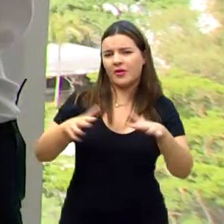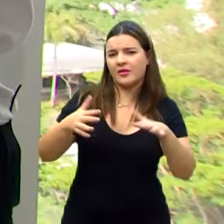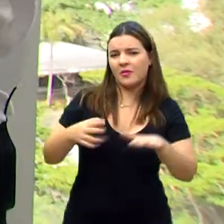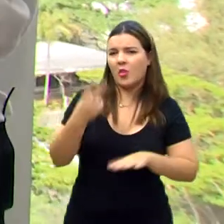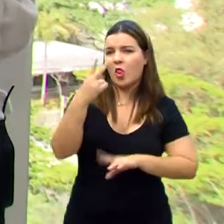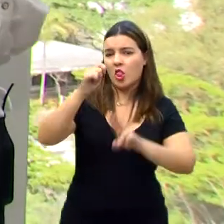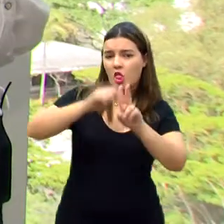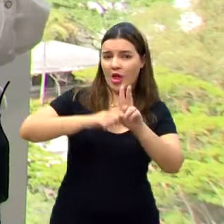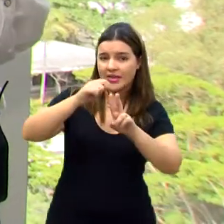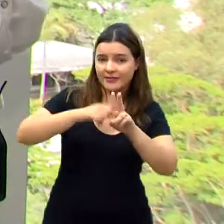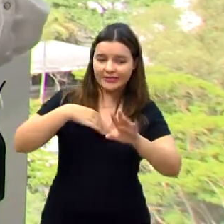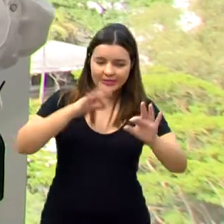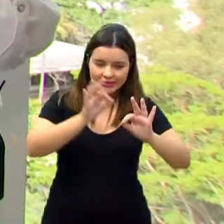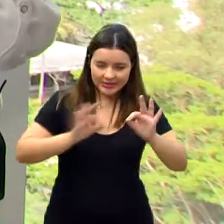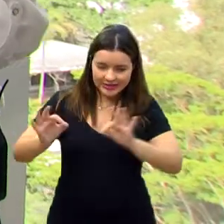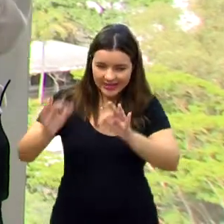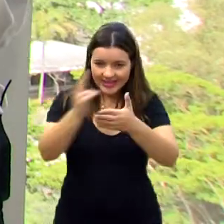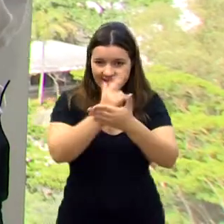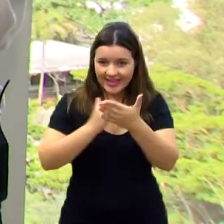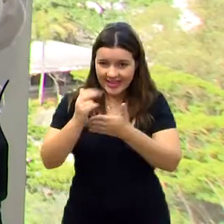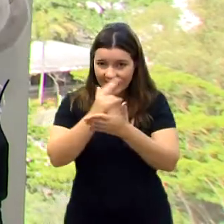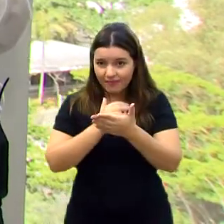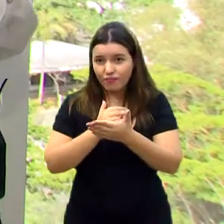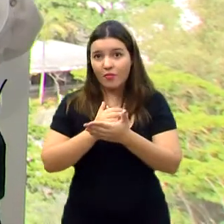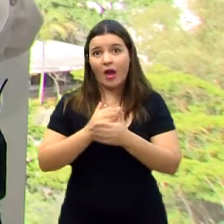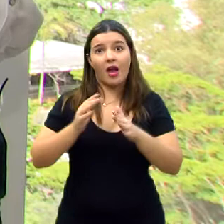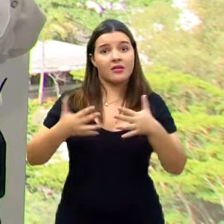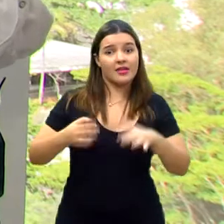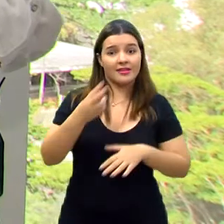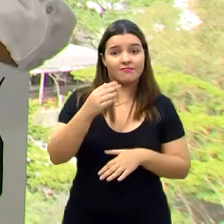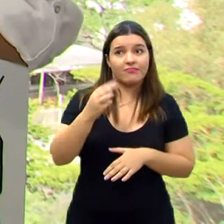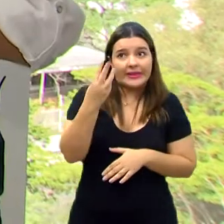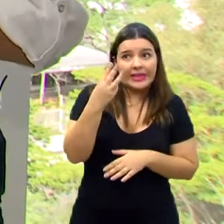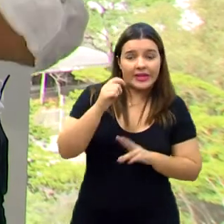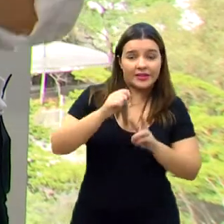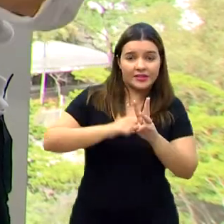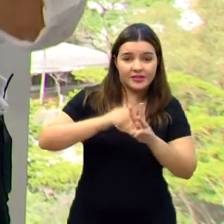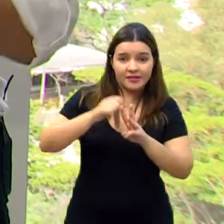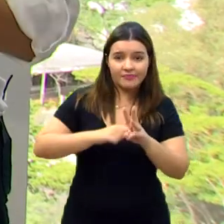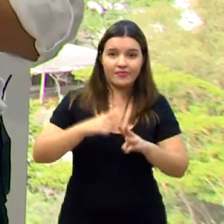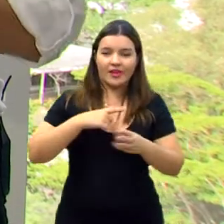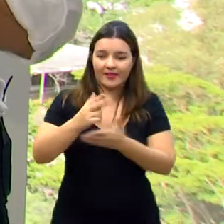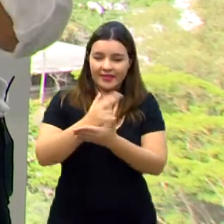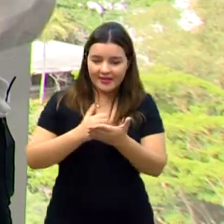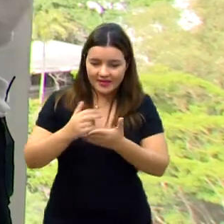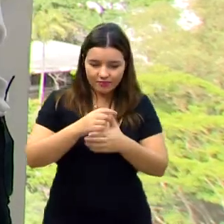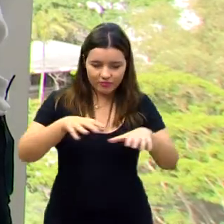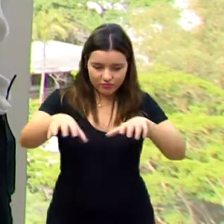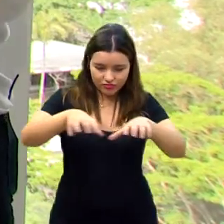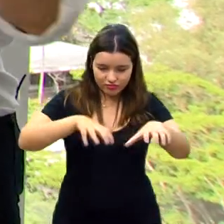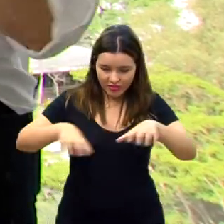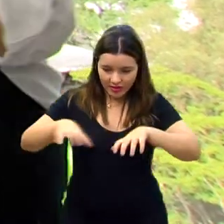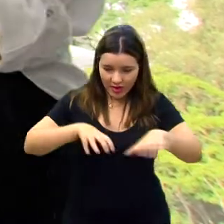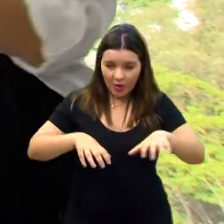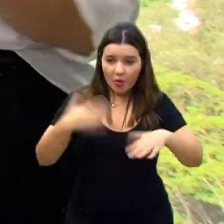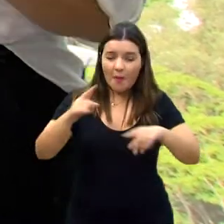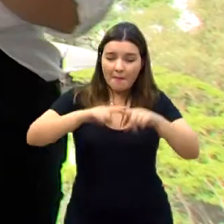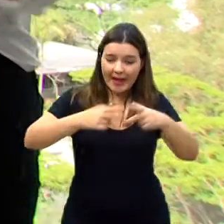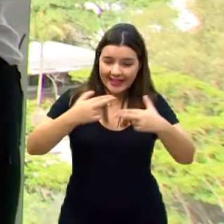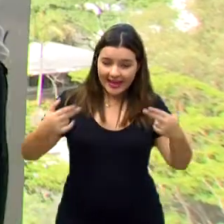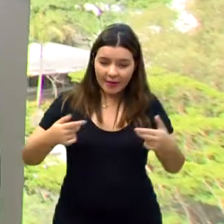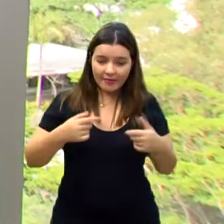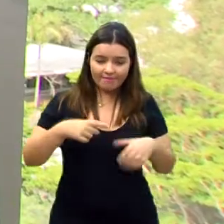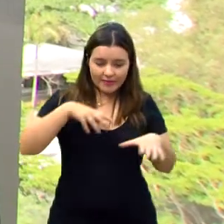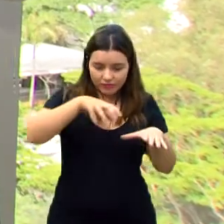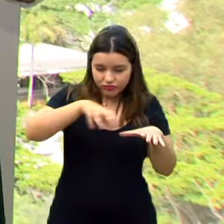pelo menos uns dois meses às vezes até três porque o projeto ele inclui planta a definição de todos